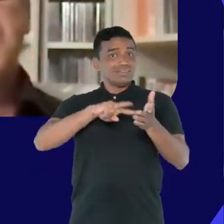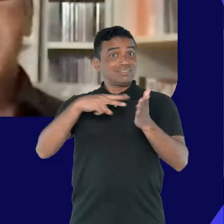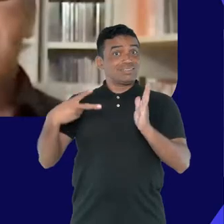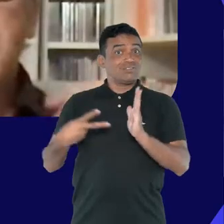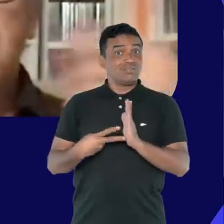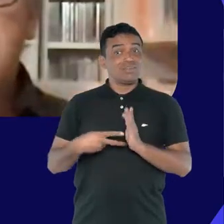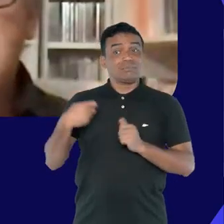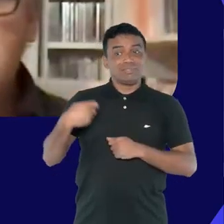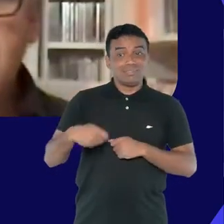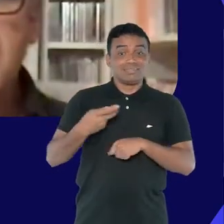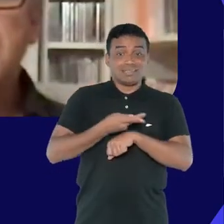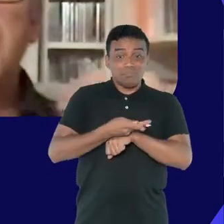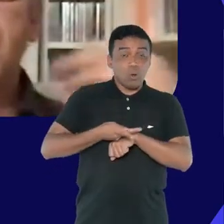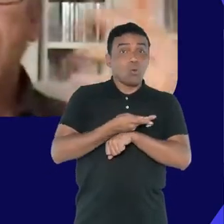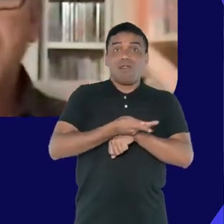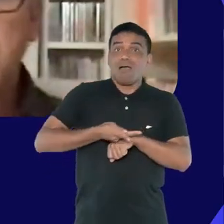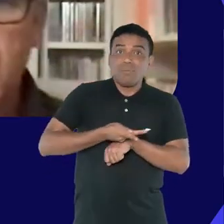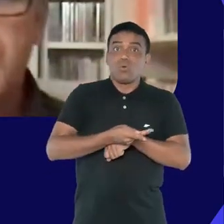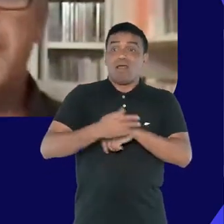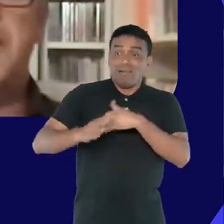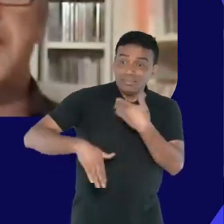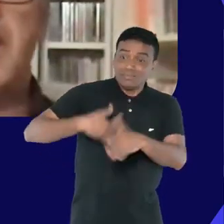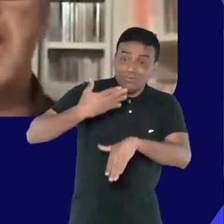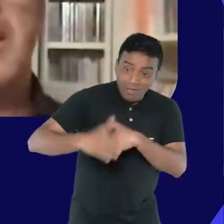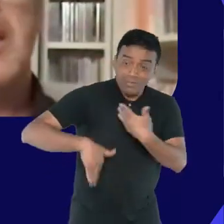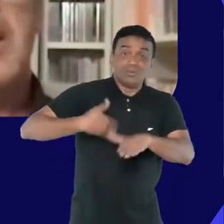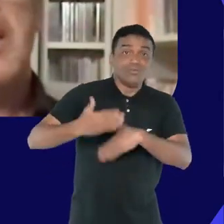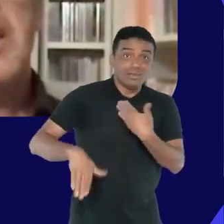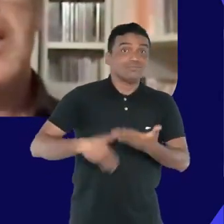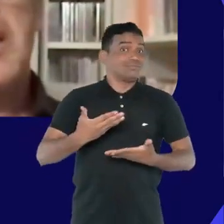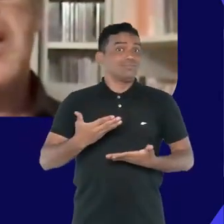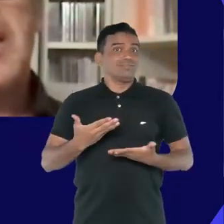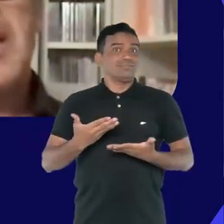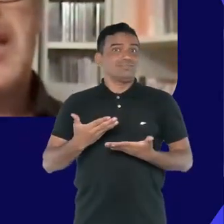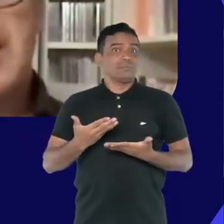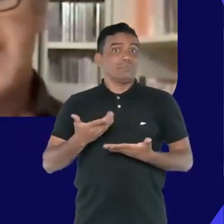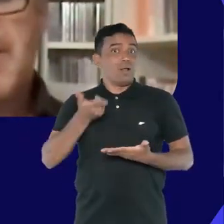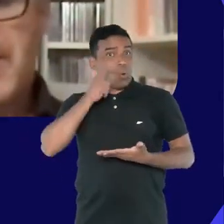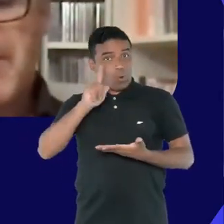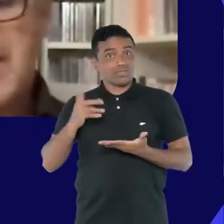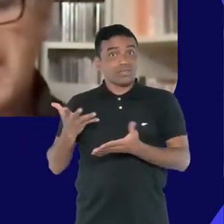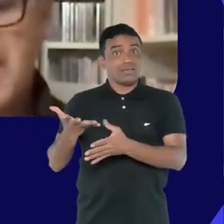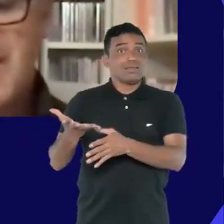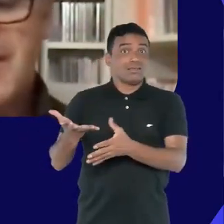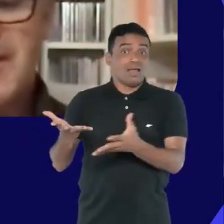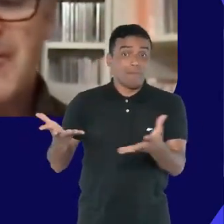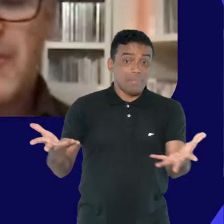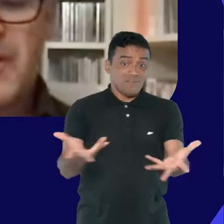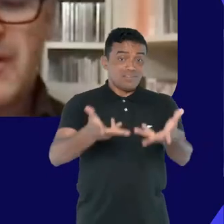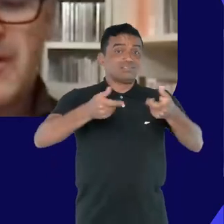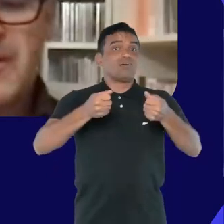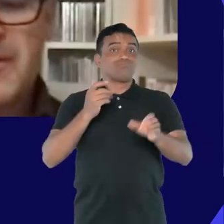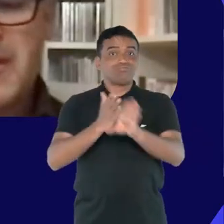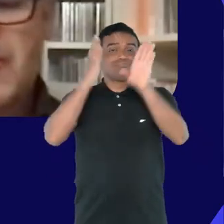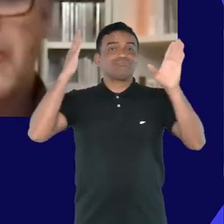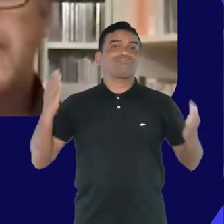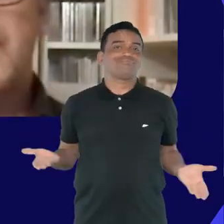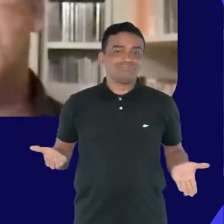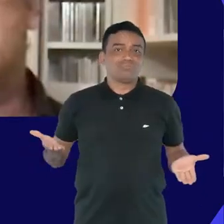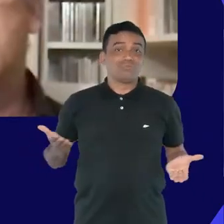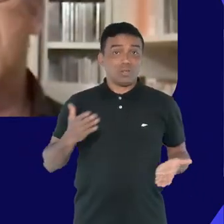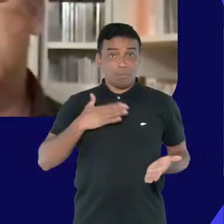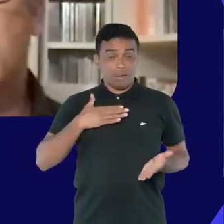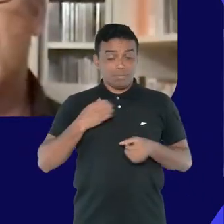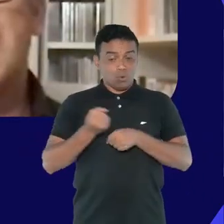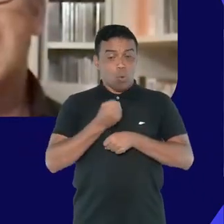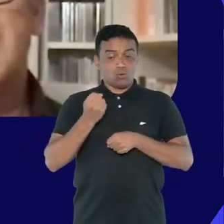que temos sempre caminho, temos sempre horizonte, não é? E para mim, na